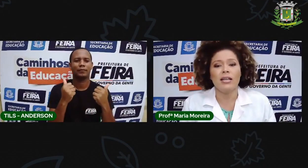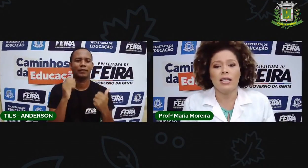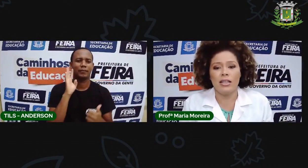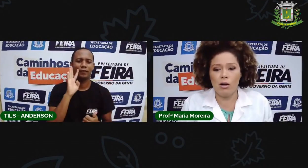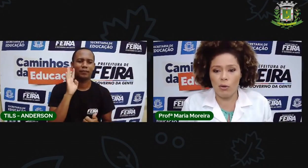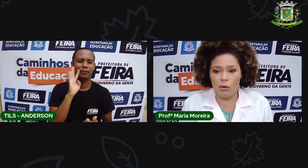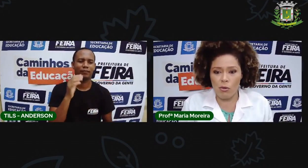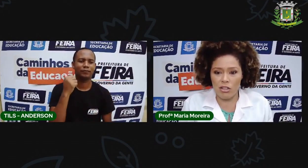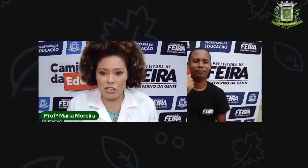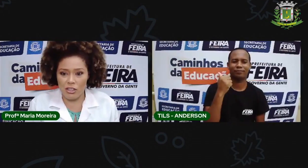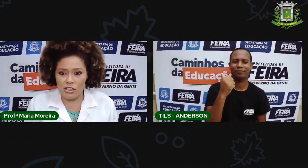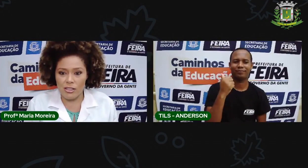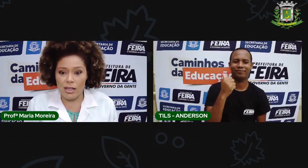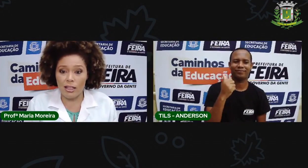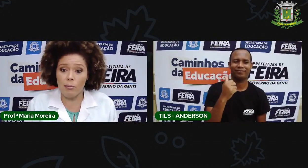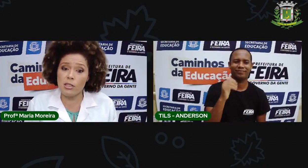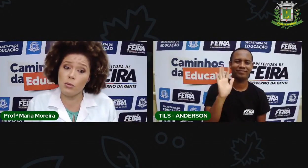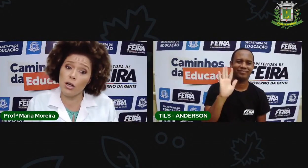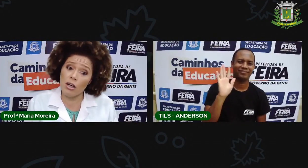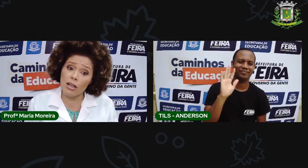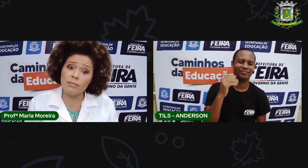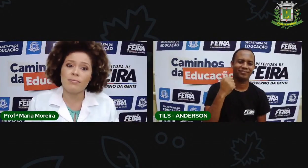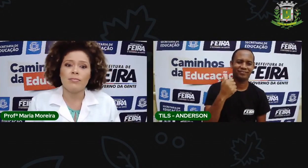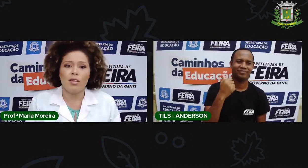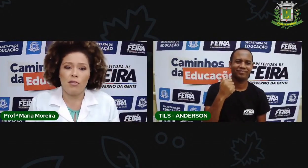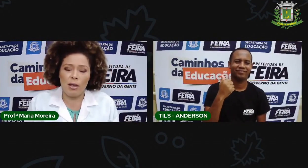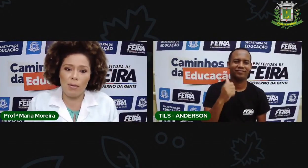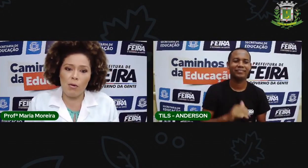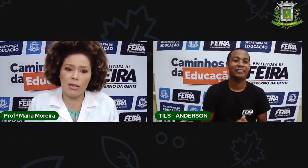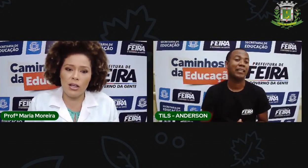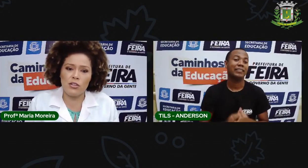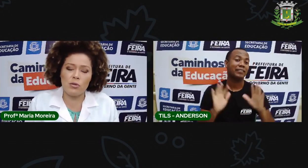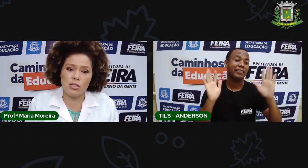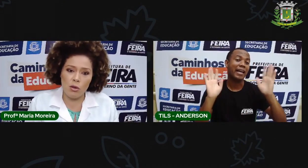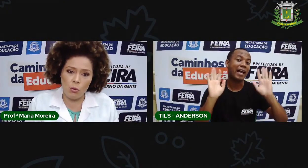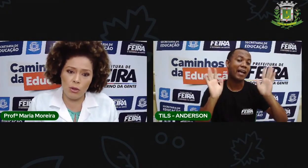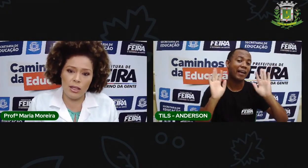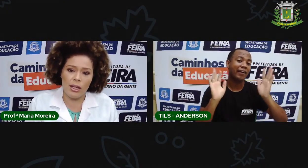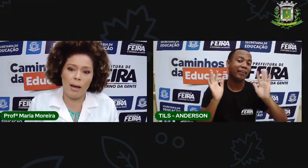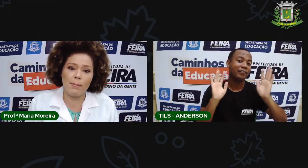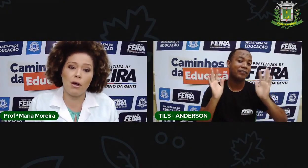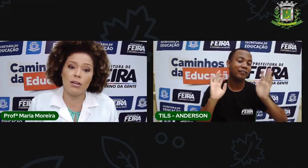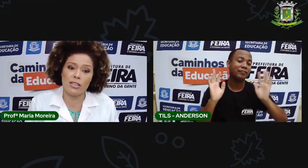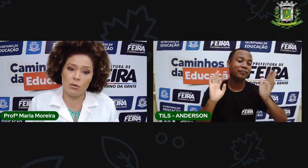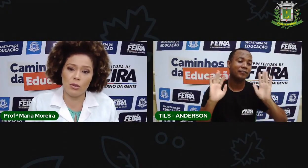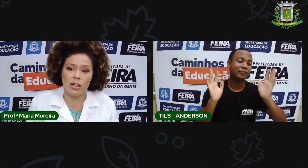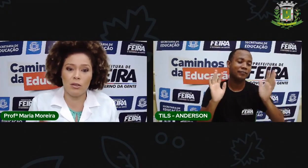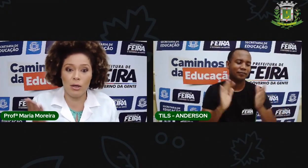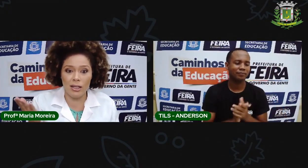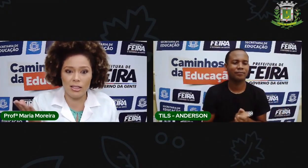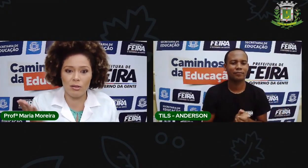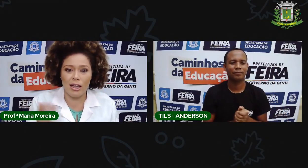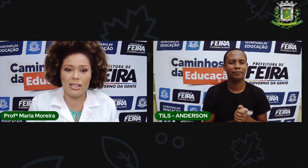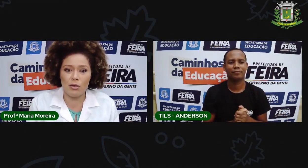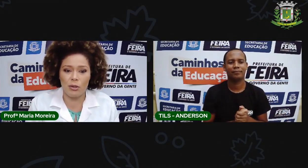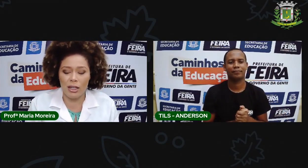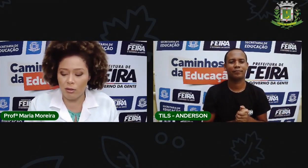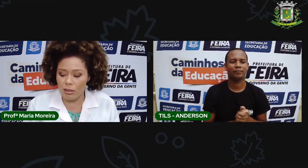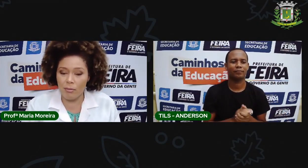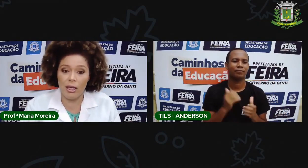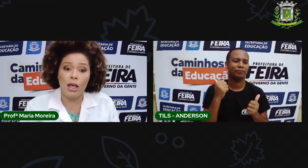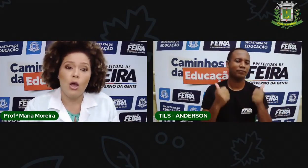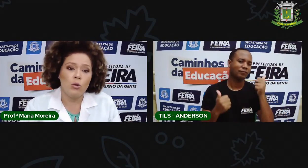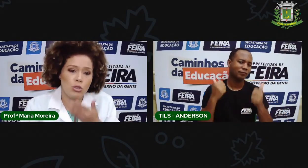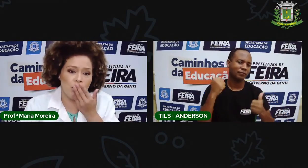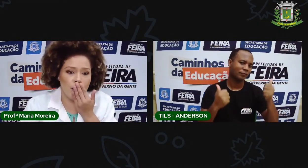bem tranquilo com a gente certo mas por hora fiquem bem guardadinhos se cuidem a Pró tá se cuidando o Anderson tá aqui se